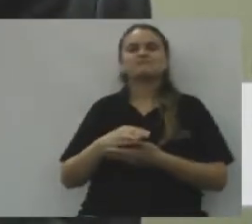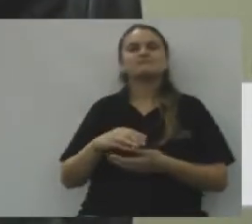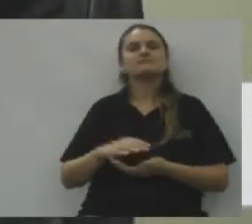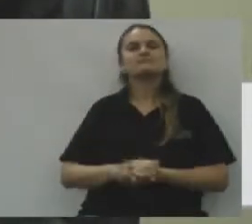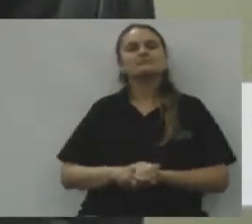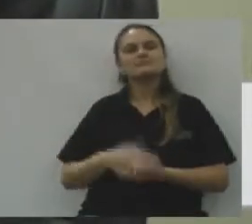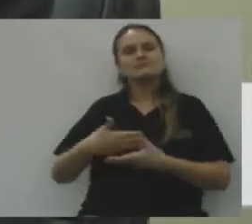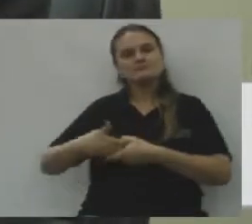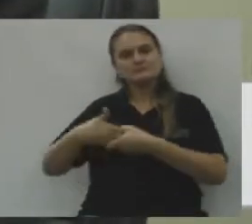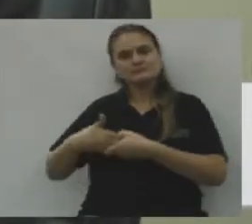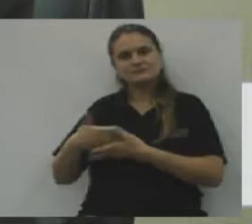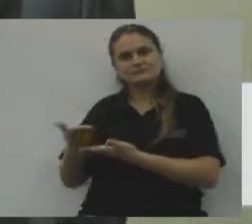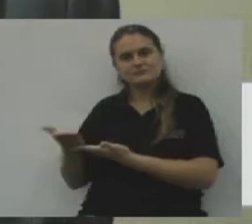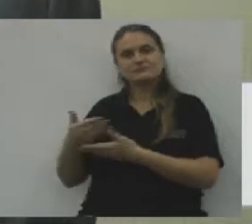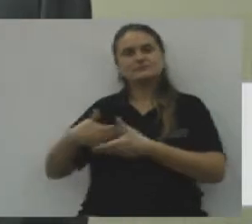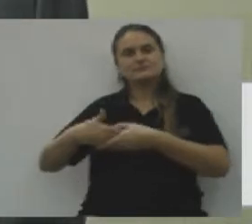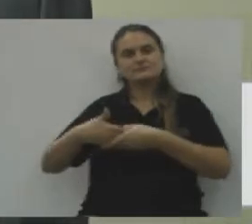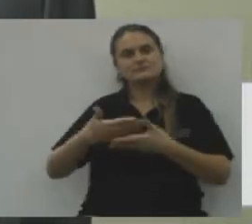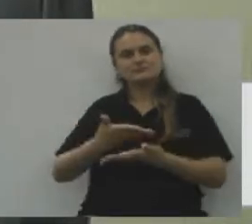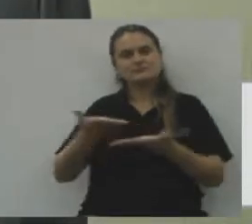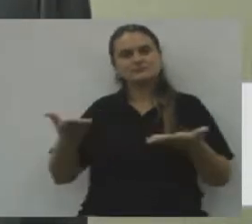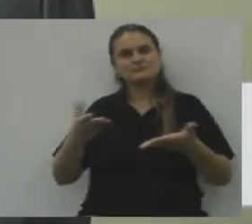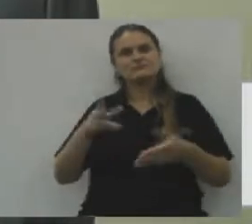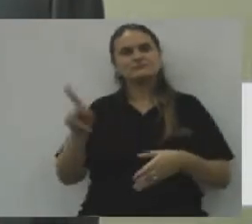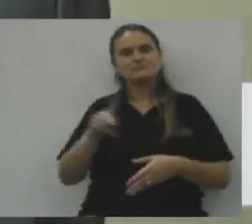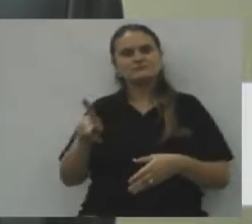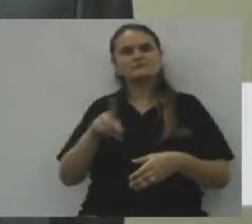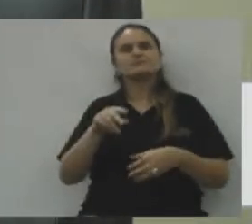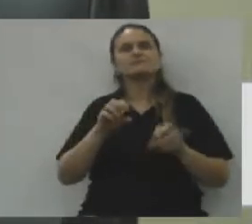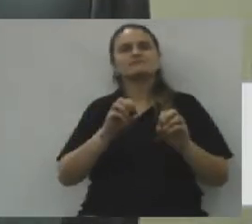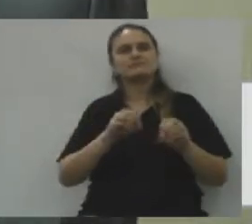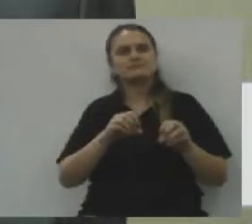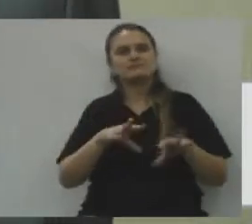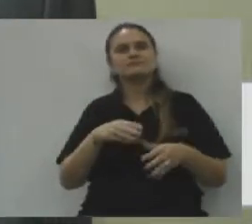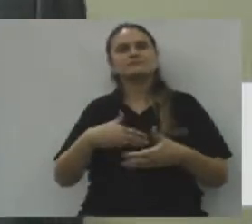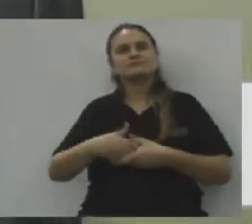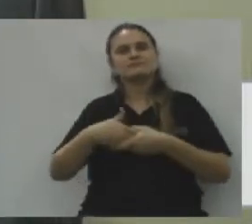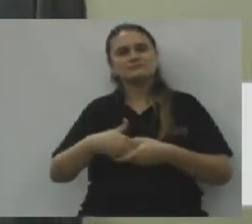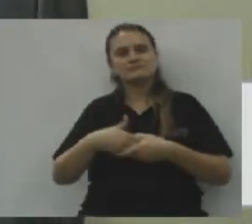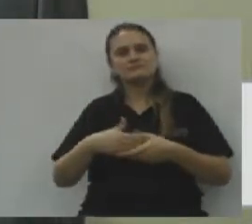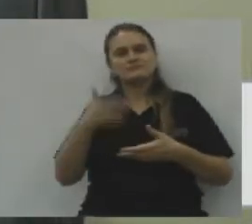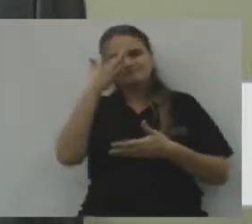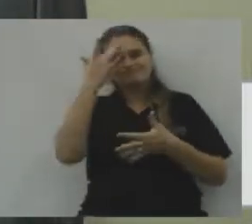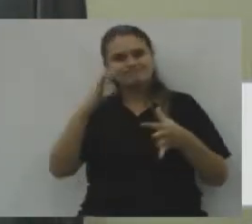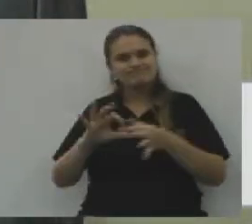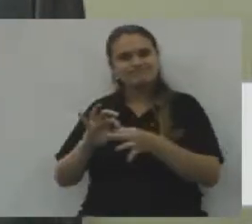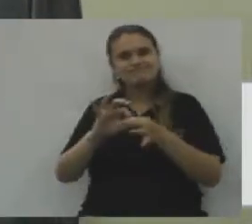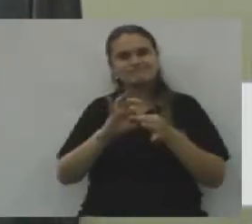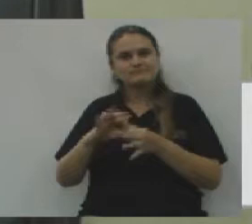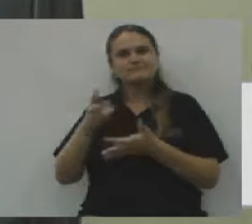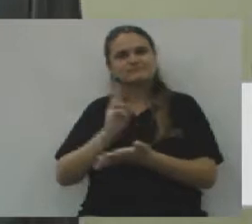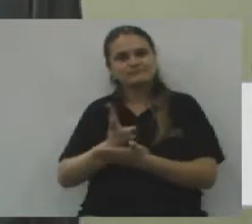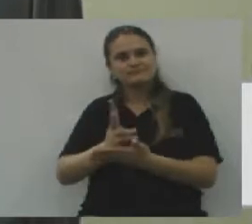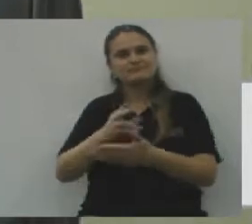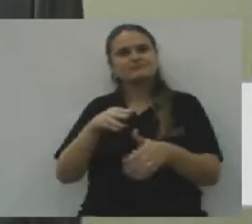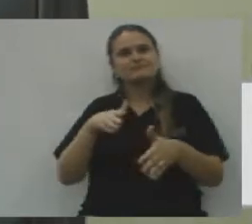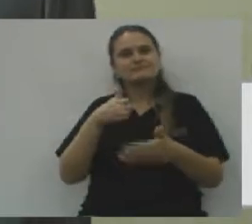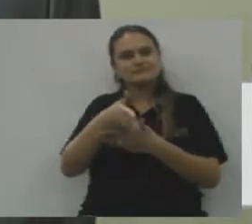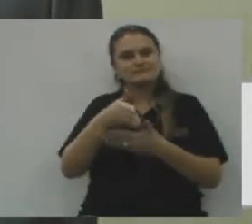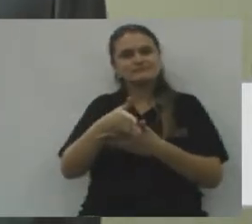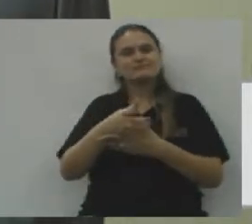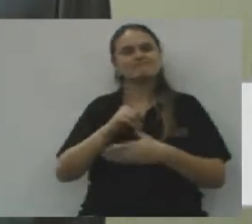ser. Parabéns a você. Parabéns a todos os educadores que se encontram aqui. Parabéns a todos os envolvidos que sempre estão aqui e nos honram com a